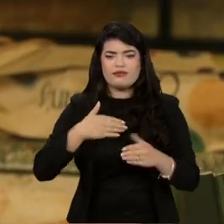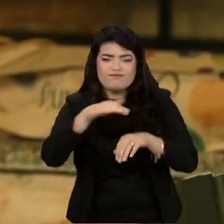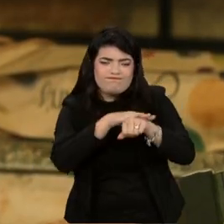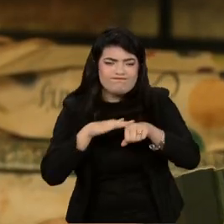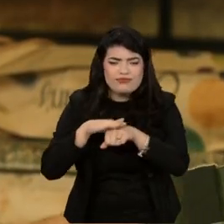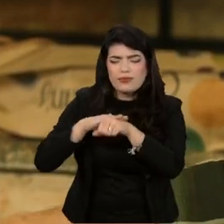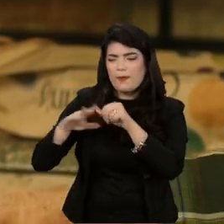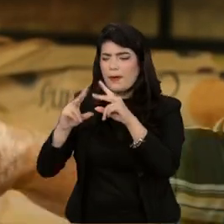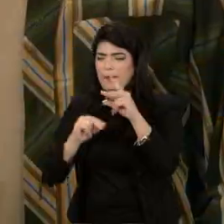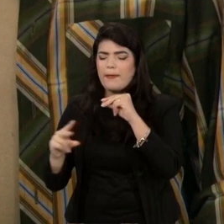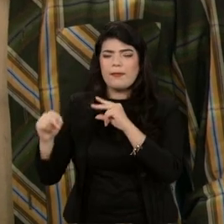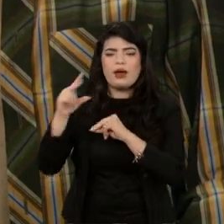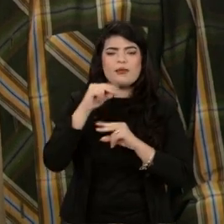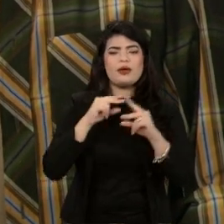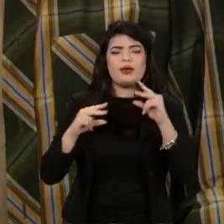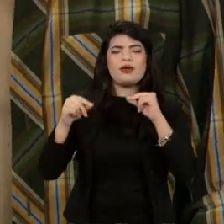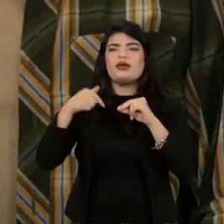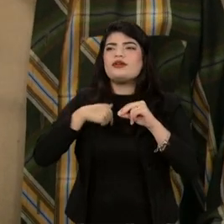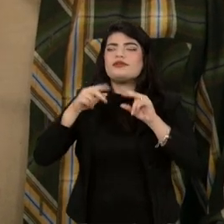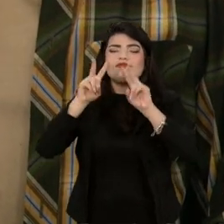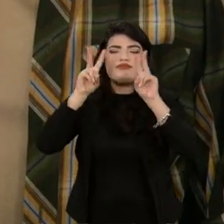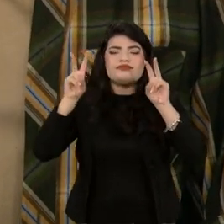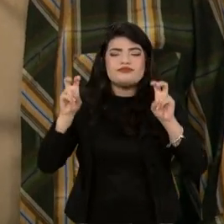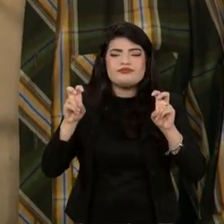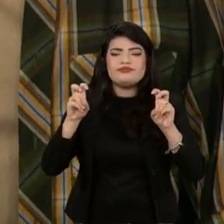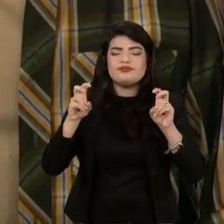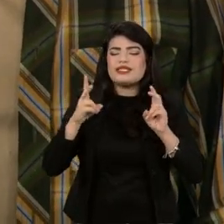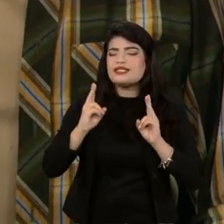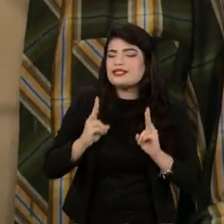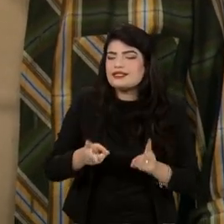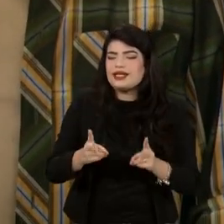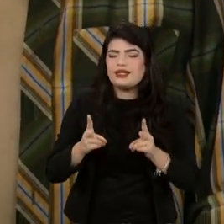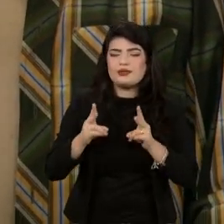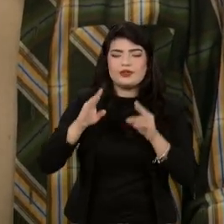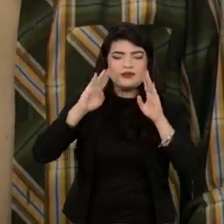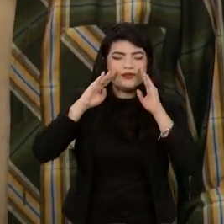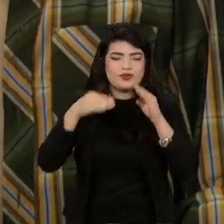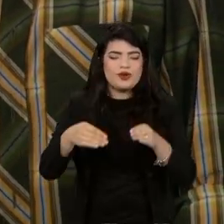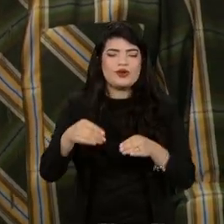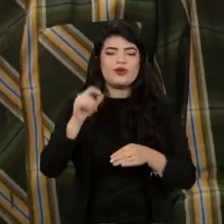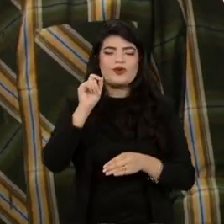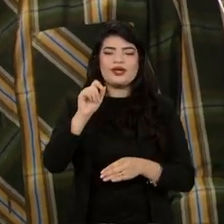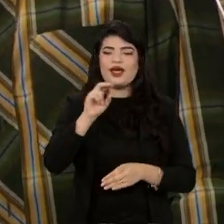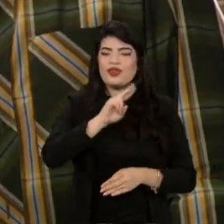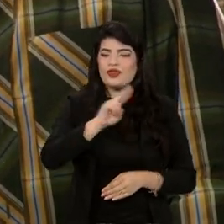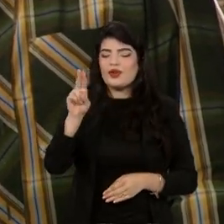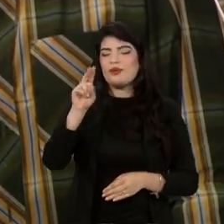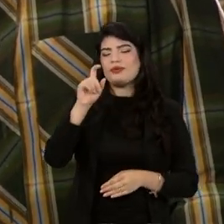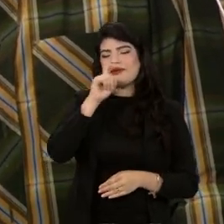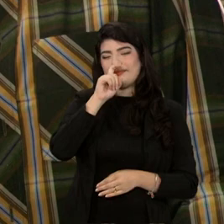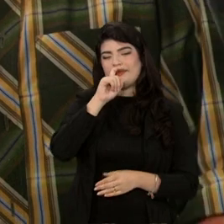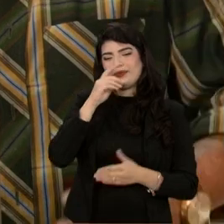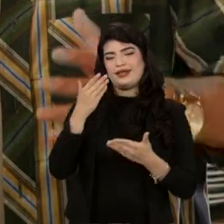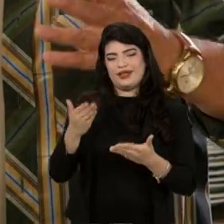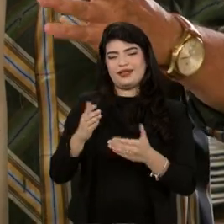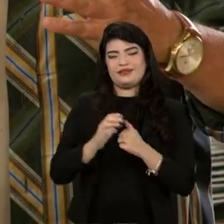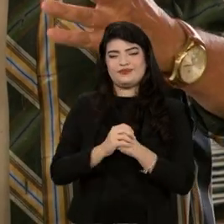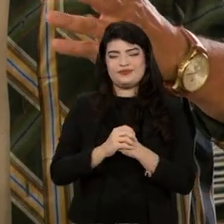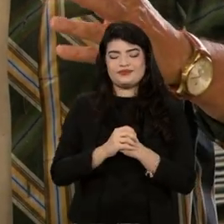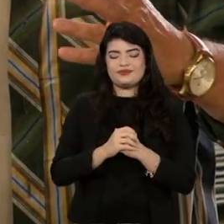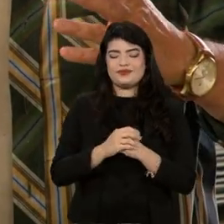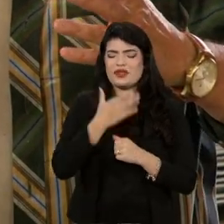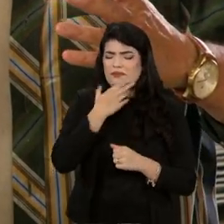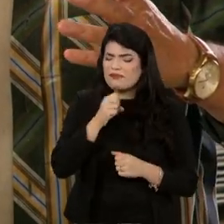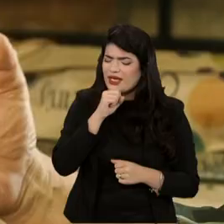conversando, o meu assunto vai girando, girando, e no seu nome recai. Da sua